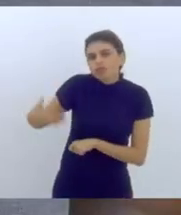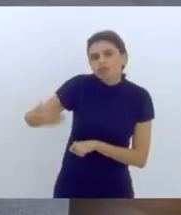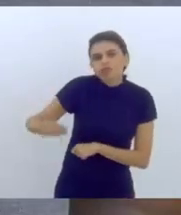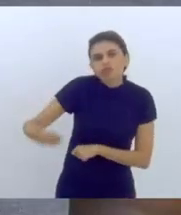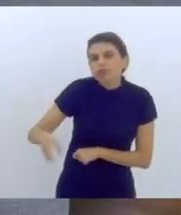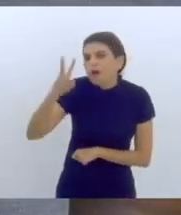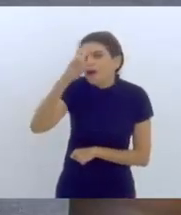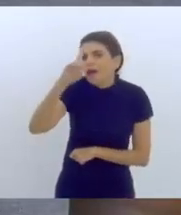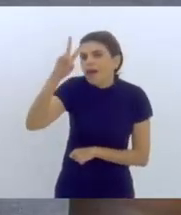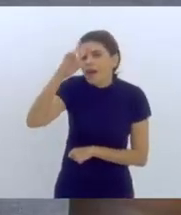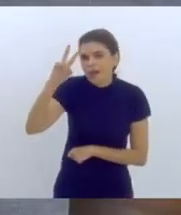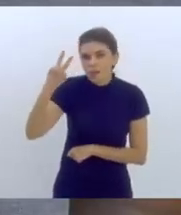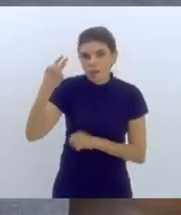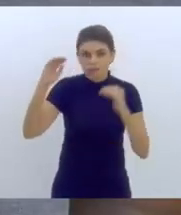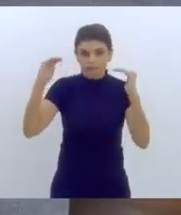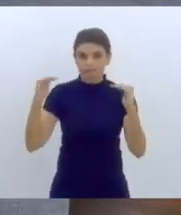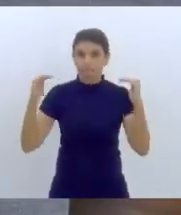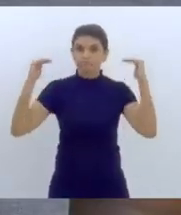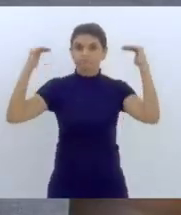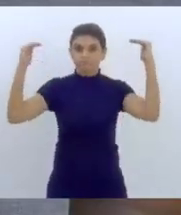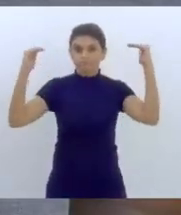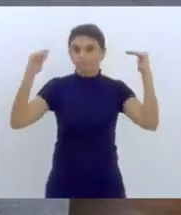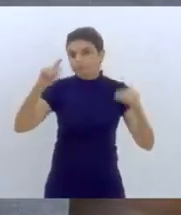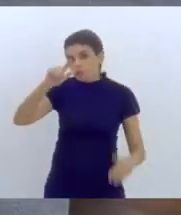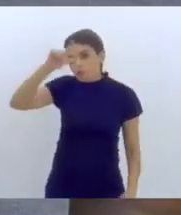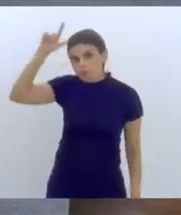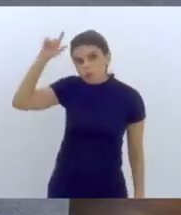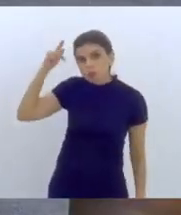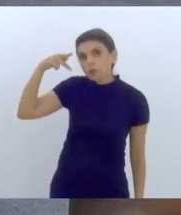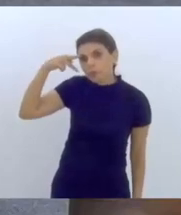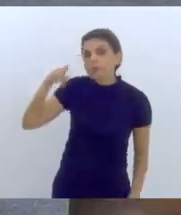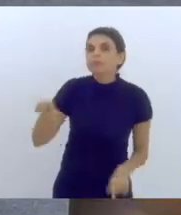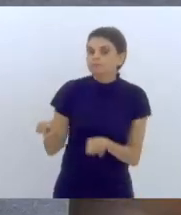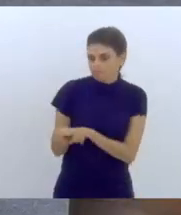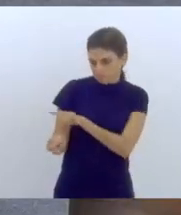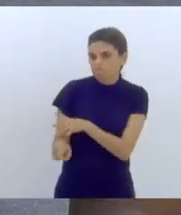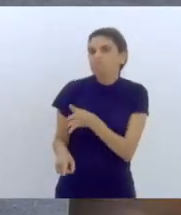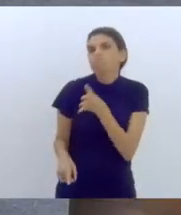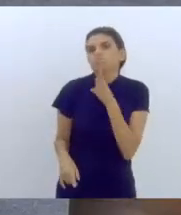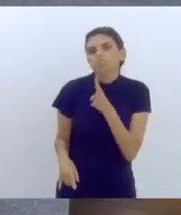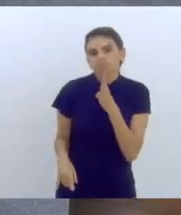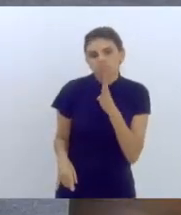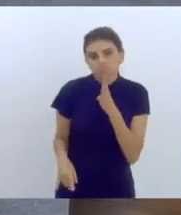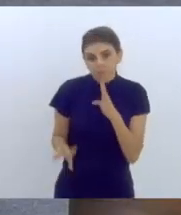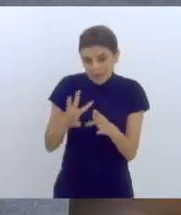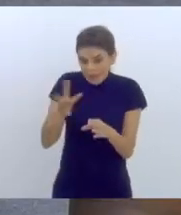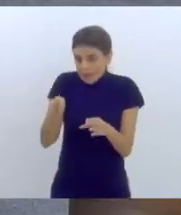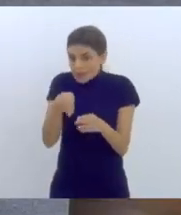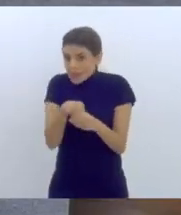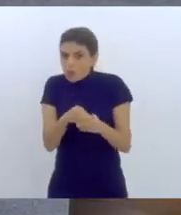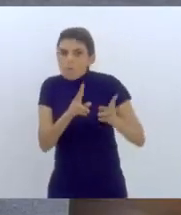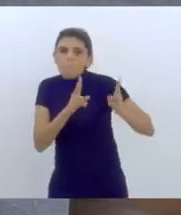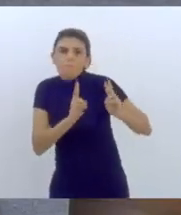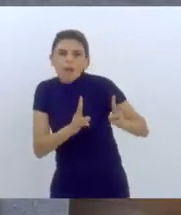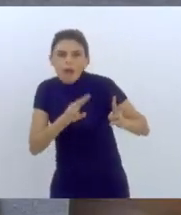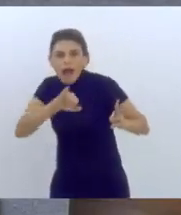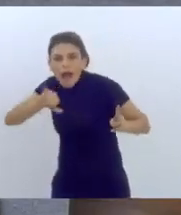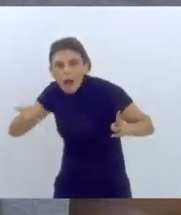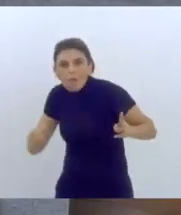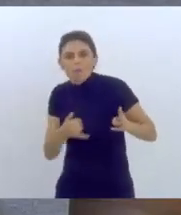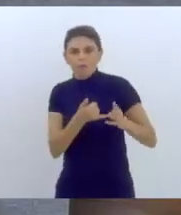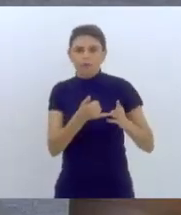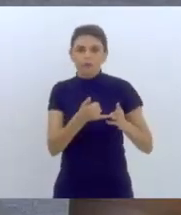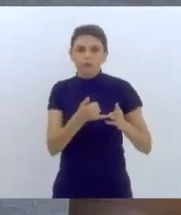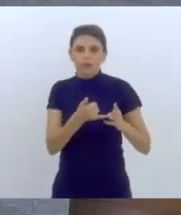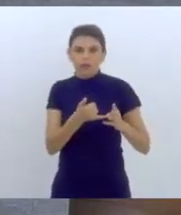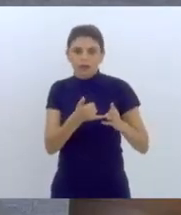o decano da CCJ, Luiz Paulo, também sou decano. Dentro do espírito de aproveitar, devia de